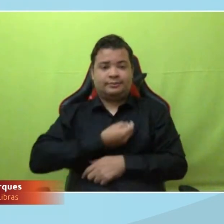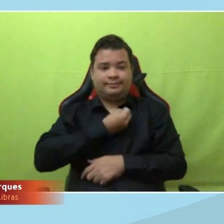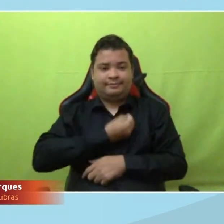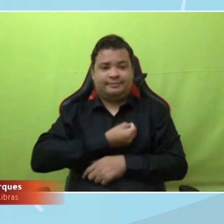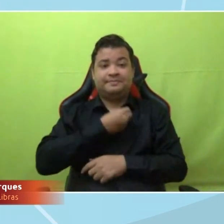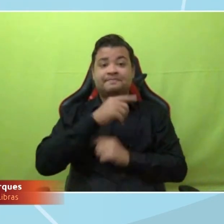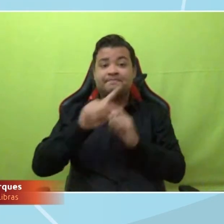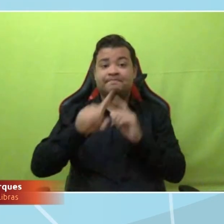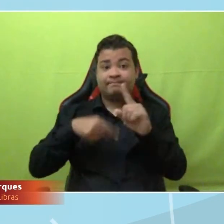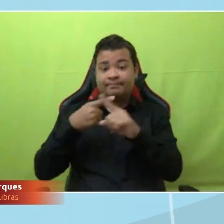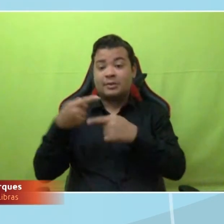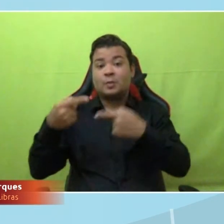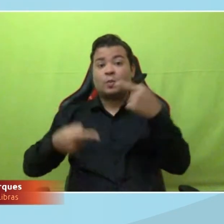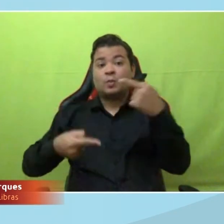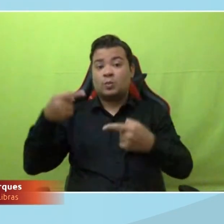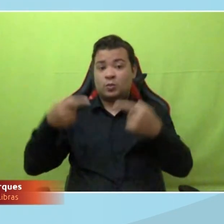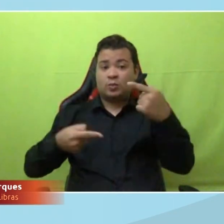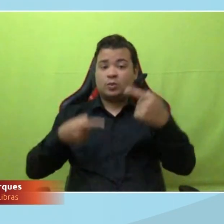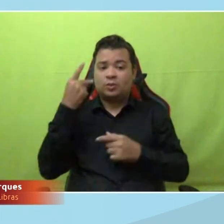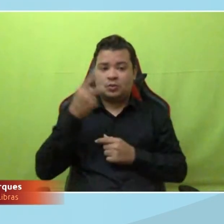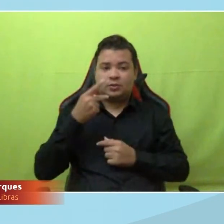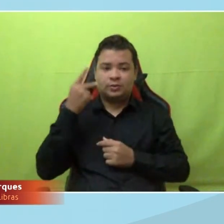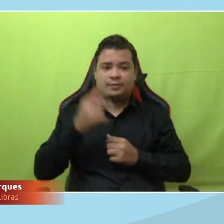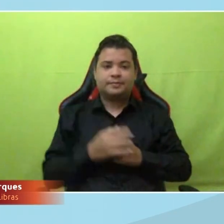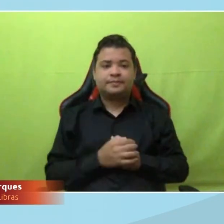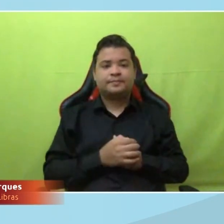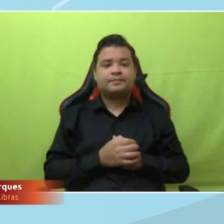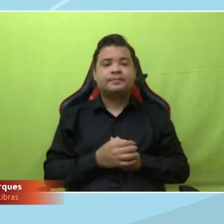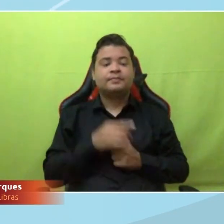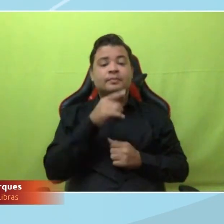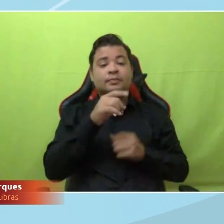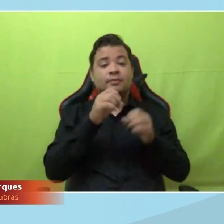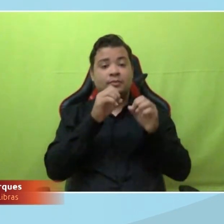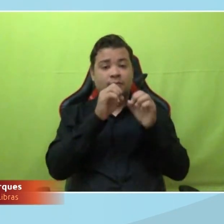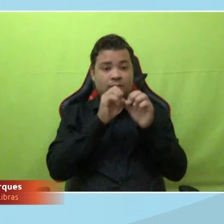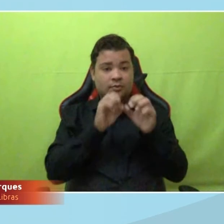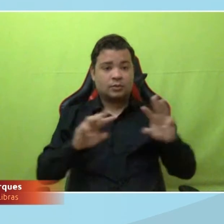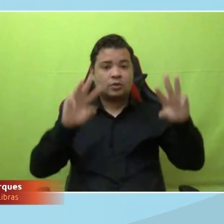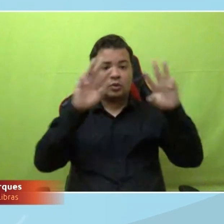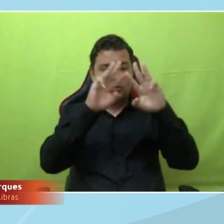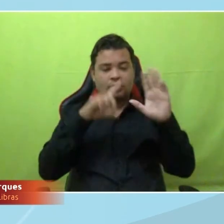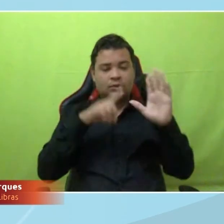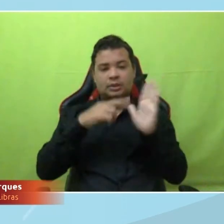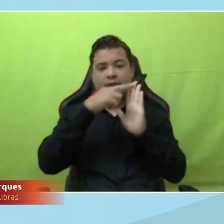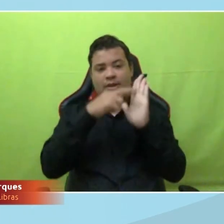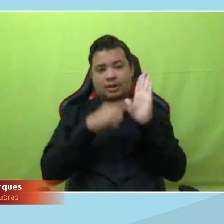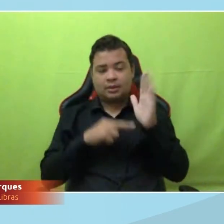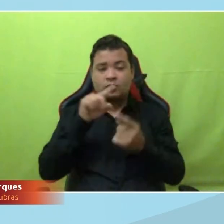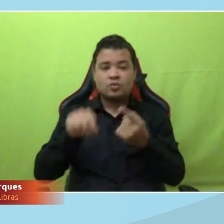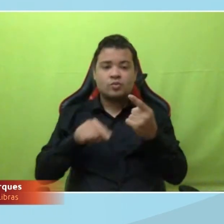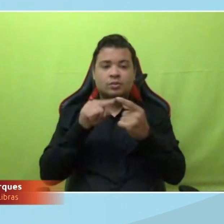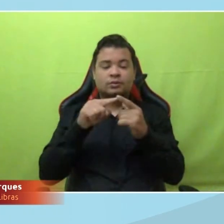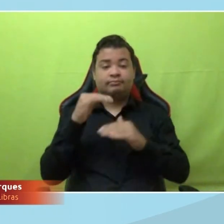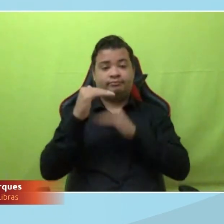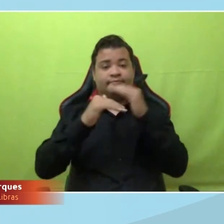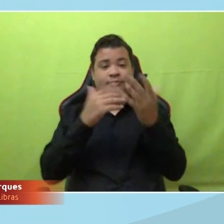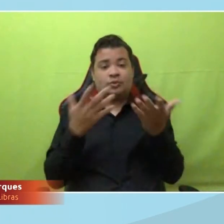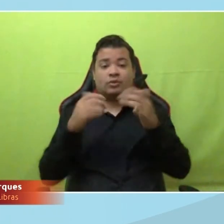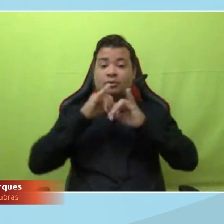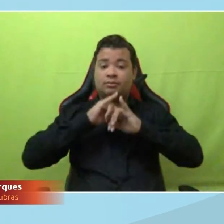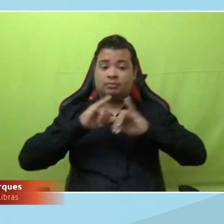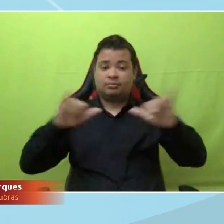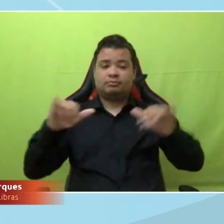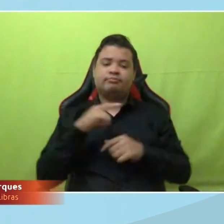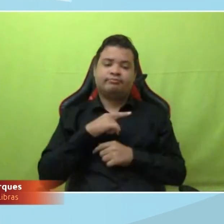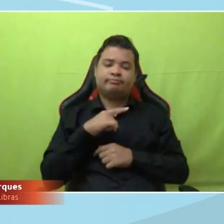política. O relatório do Programa das Nações Unidas para o Desenvolvimento, que foi divulgado hoje, alerta que pela